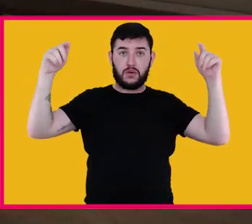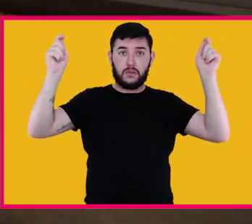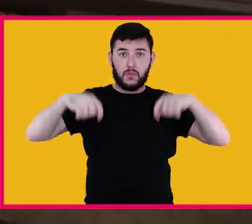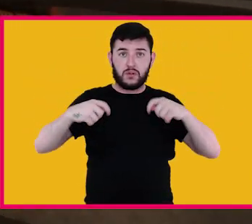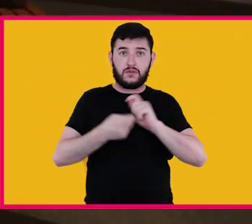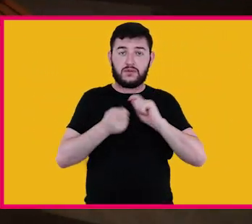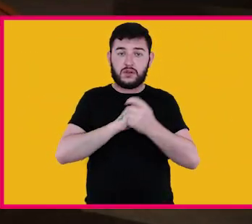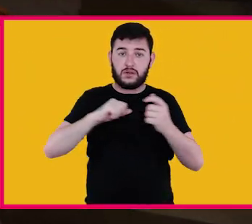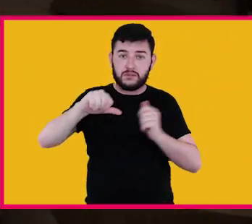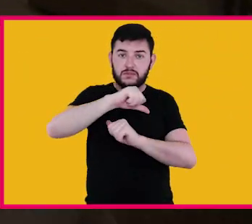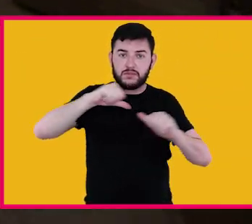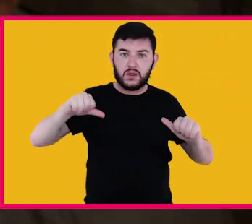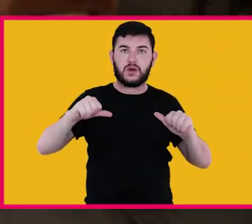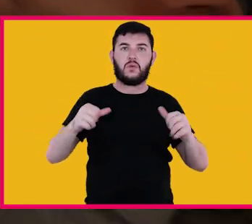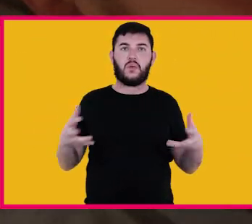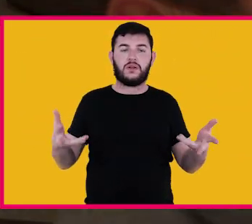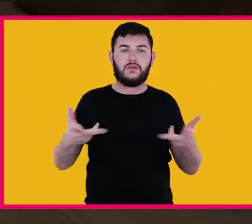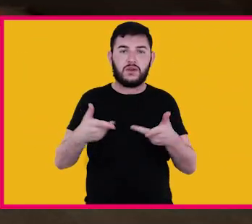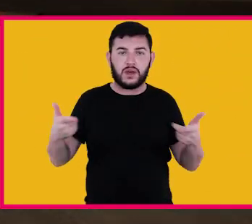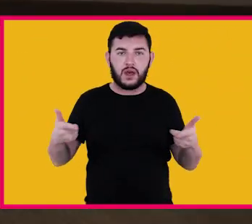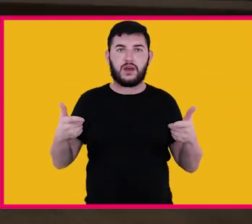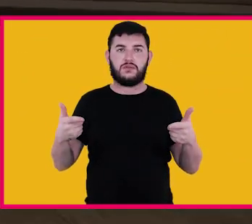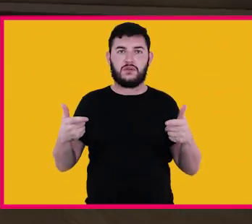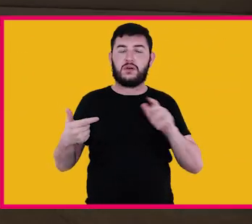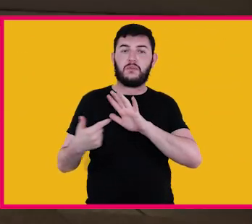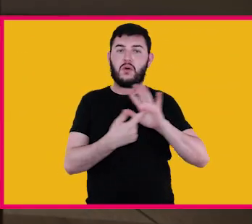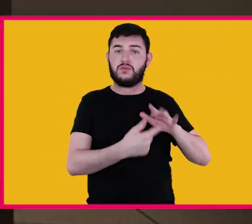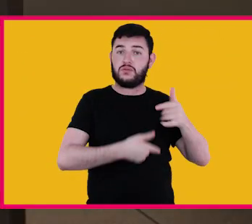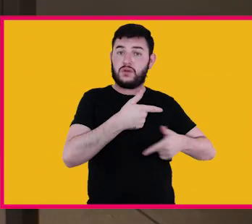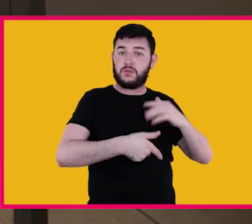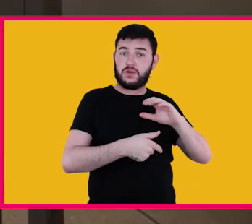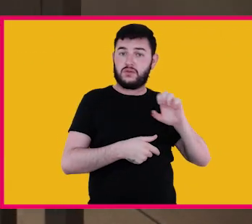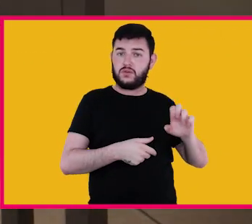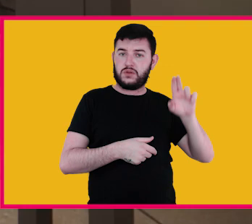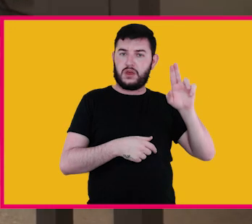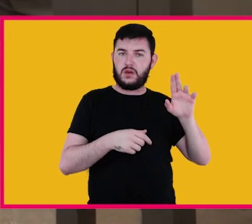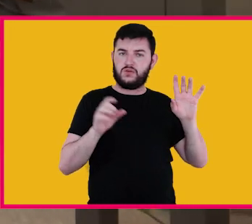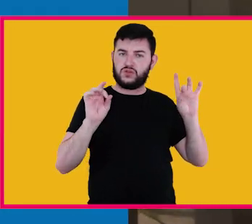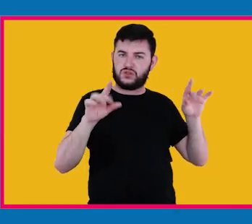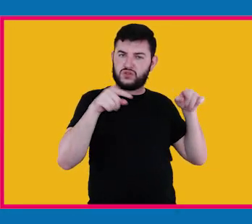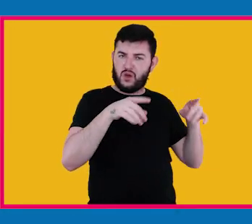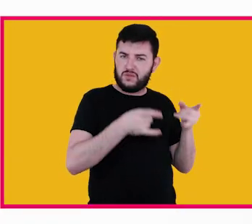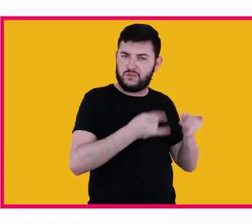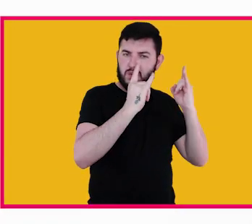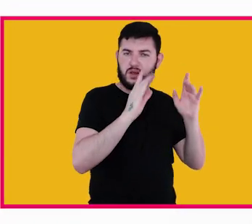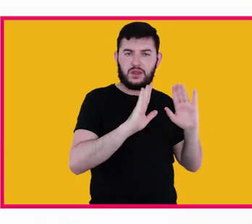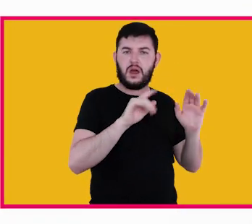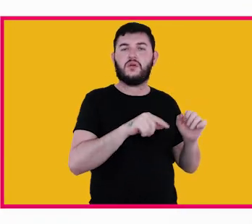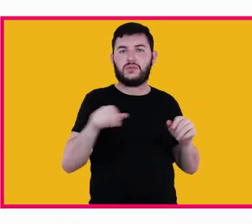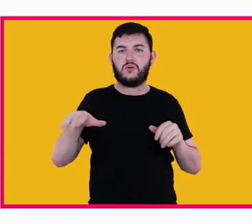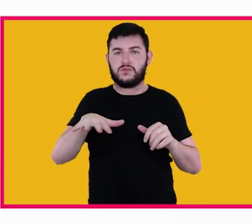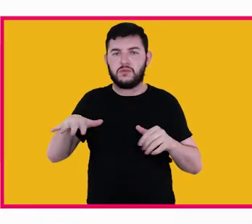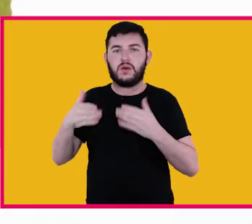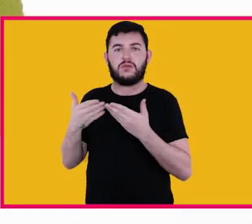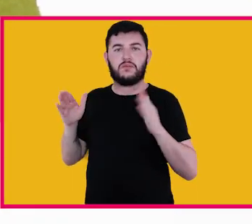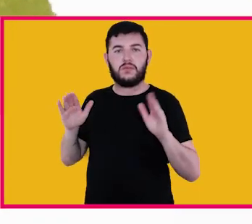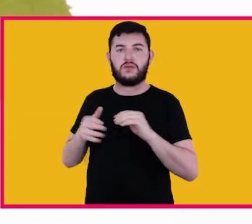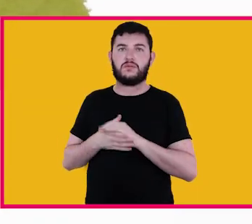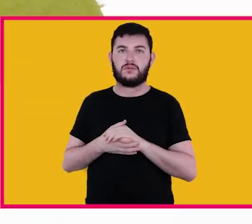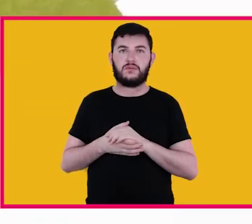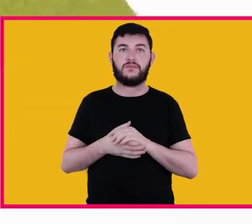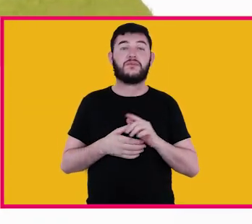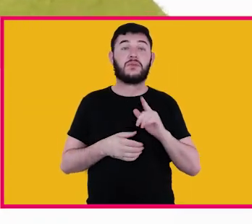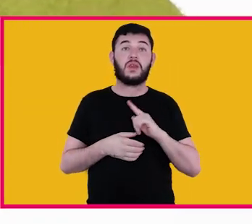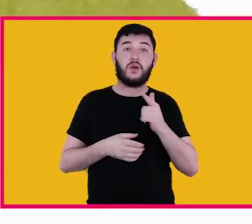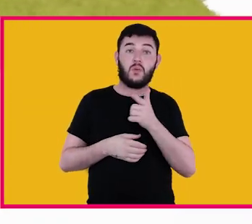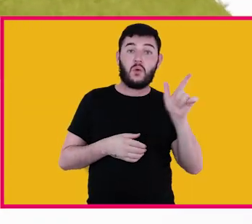ocupação qualificada que expande as atividades do céu para além dos limites da edificação em si. O módulo verde conta com uma estrutura de horta suspensa,